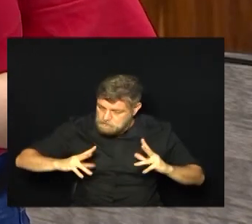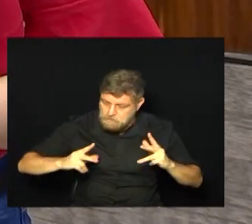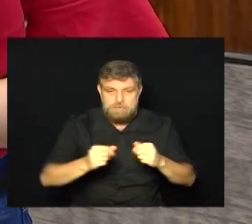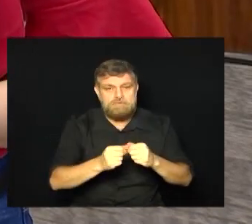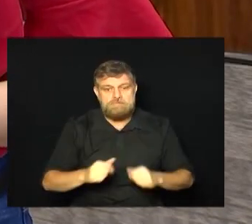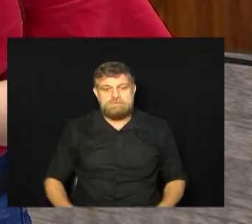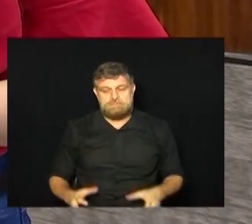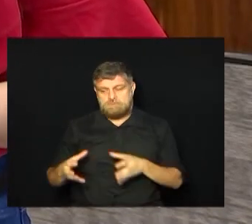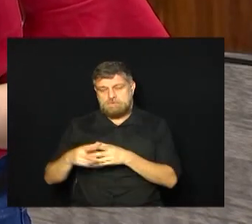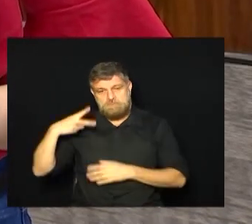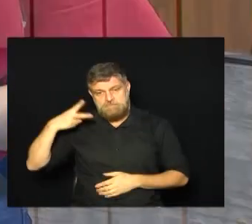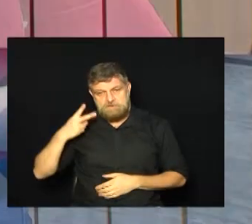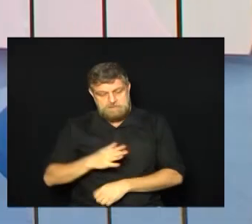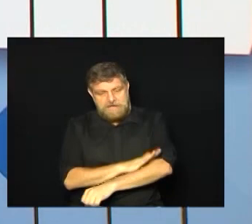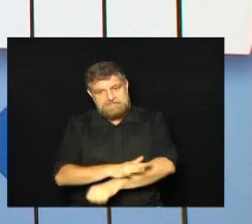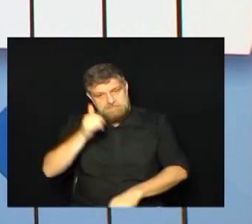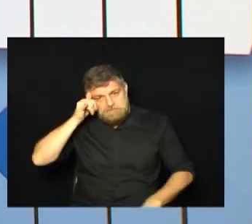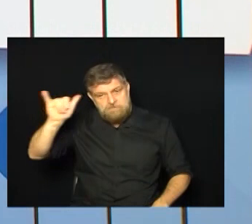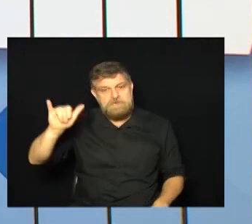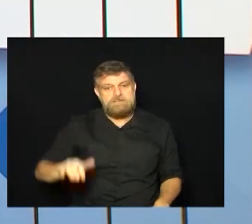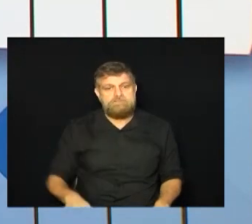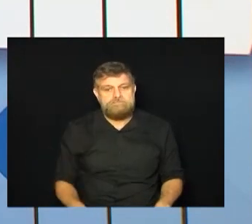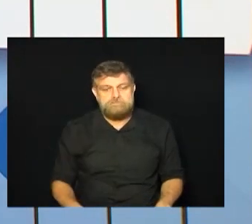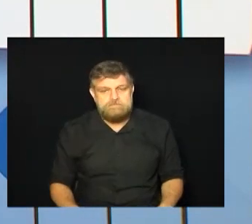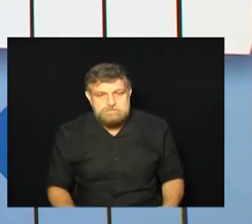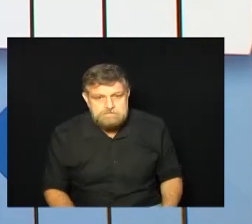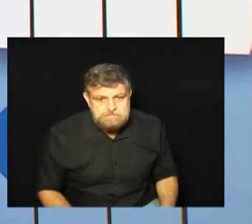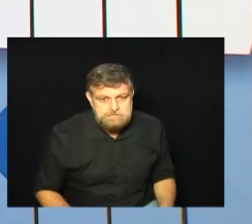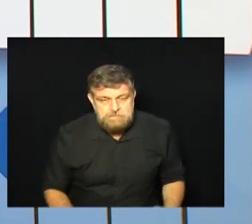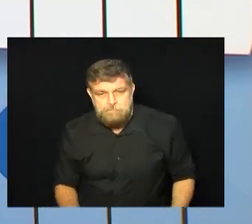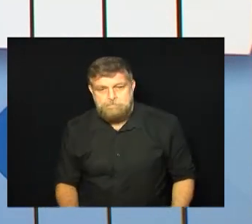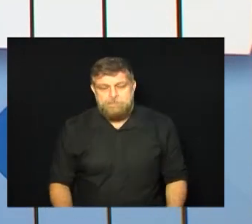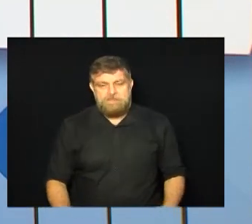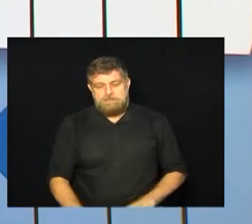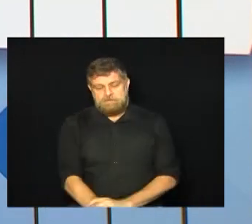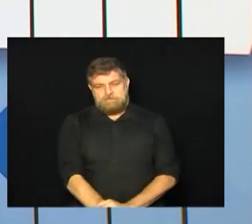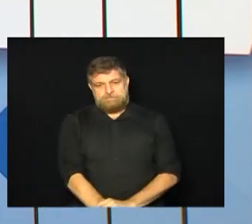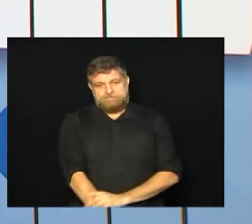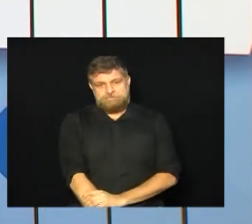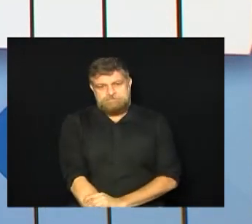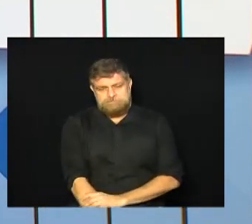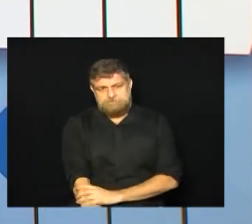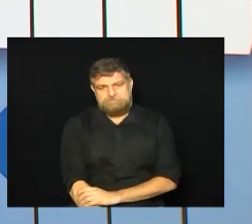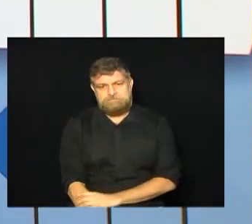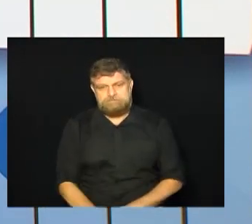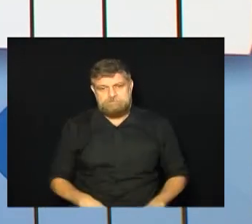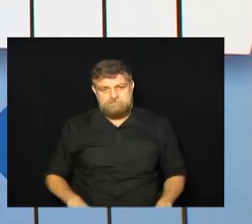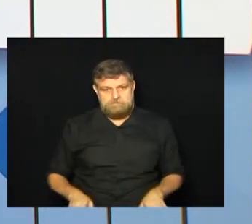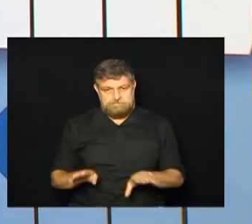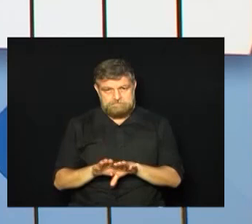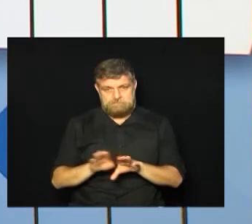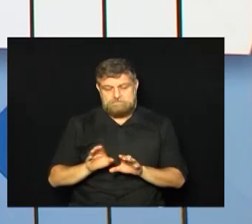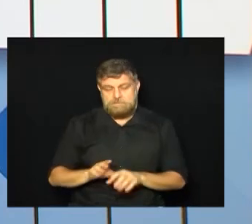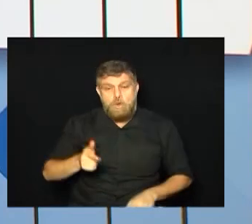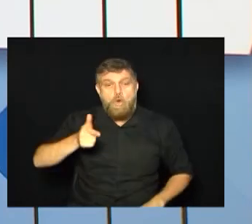Frente Parlamentar Antirracismo. E olha, além dessa frente parlamentar que a Dalila trouxe para